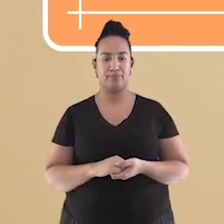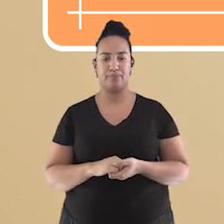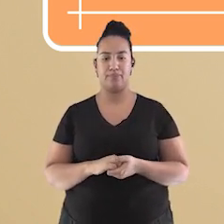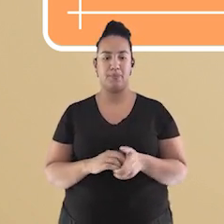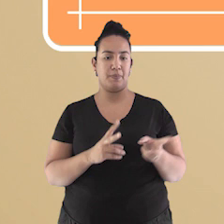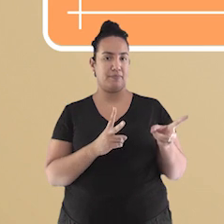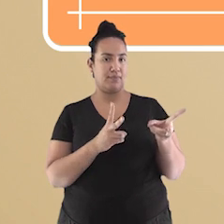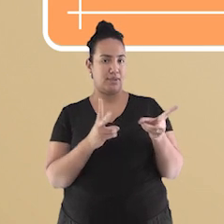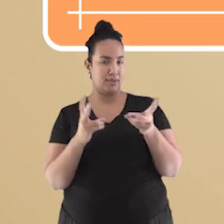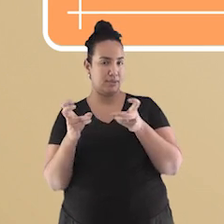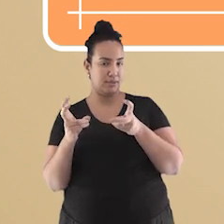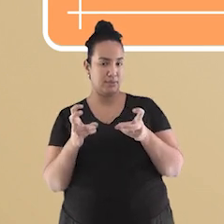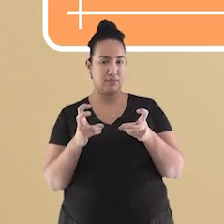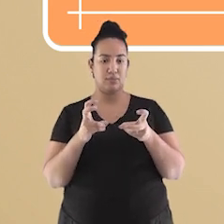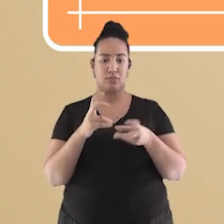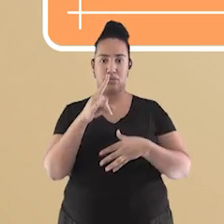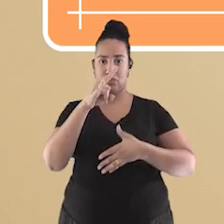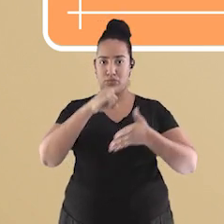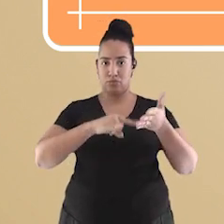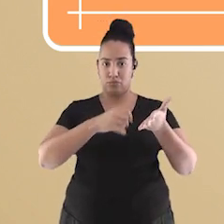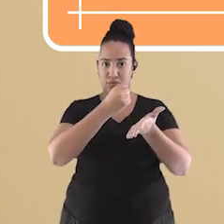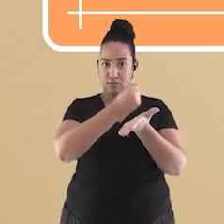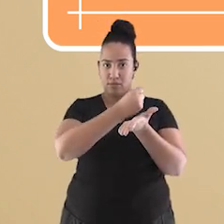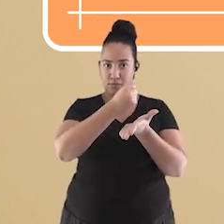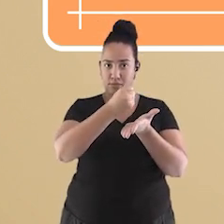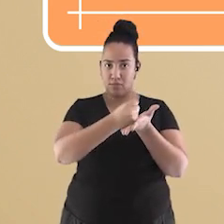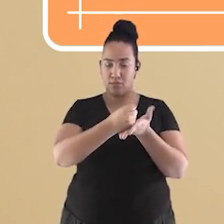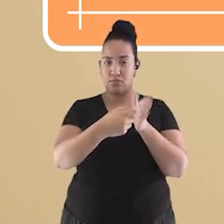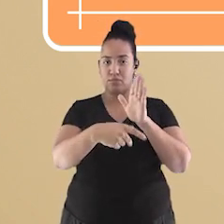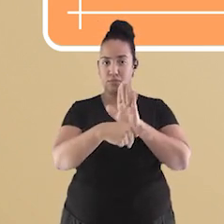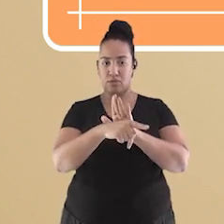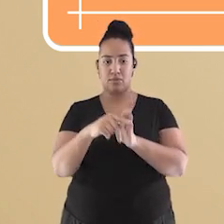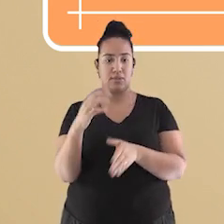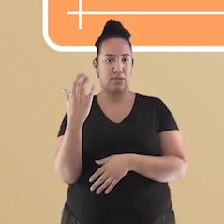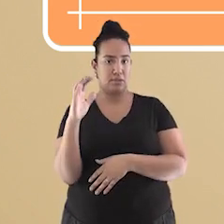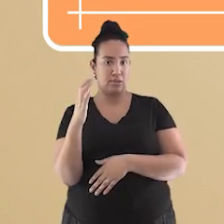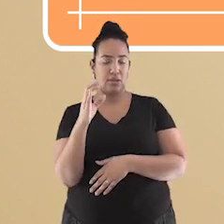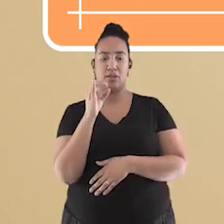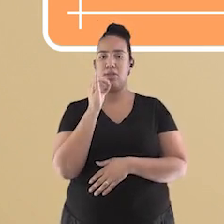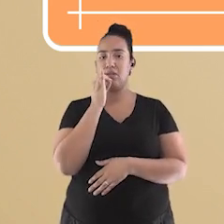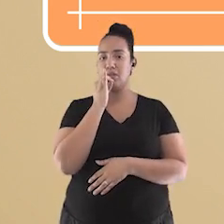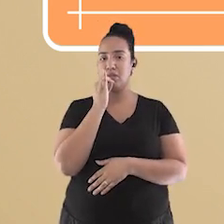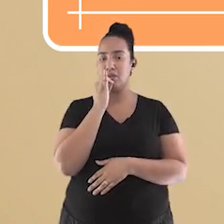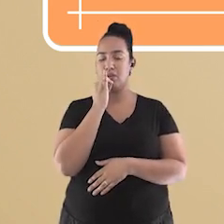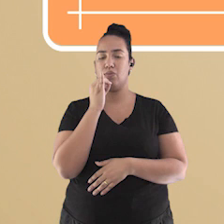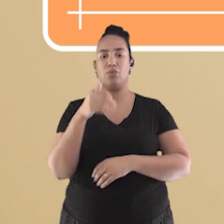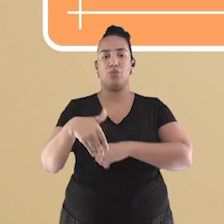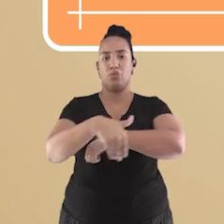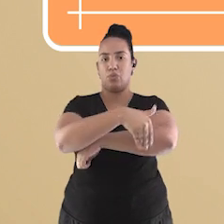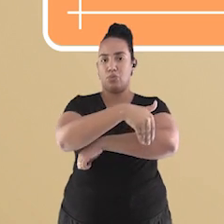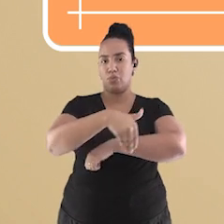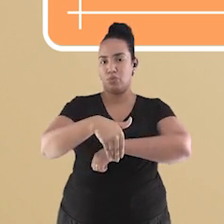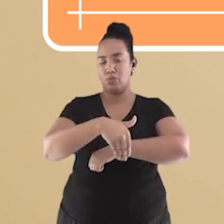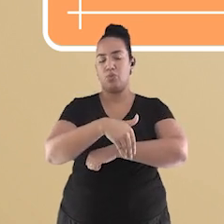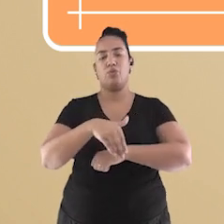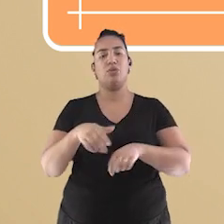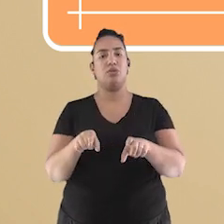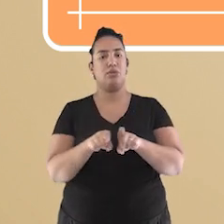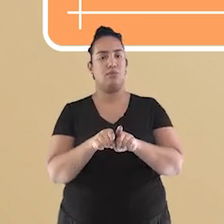BNCC: identificar os registros de memória na cidade, nomes de ruas,